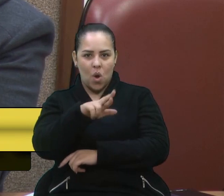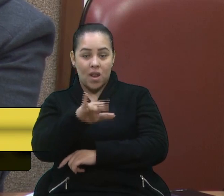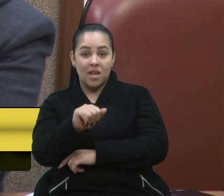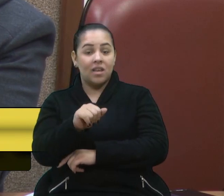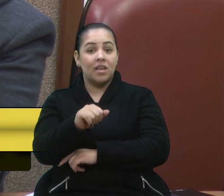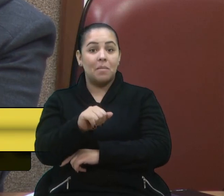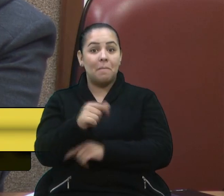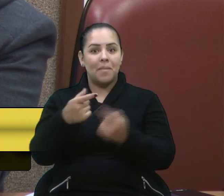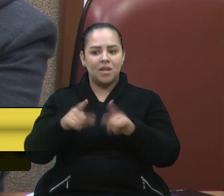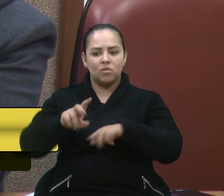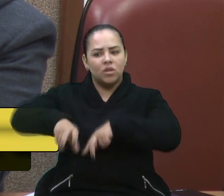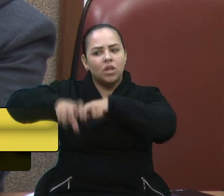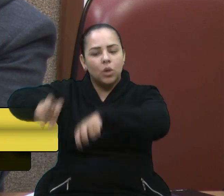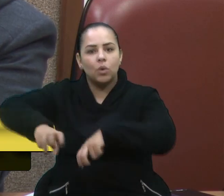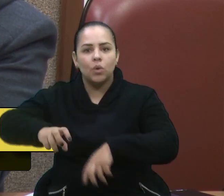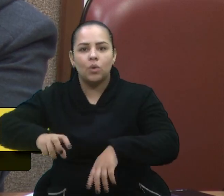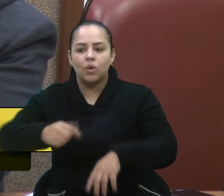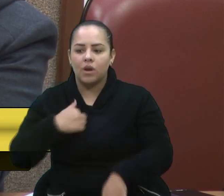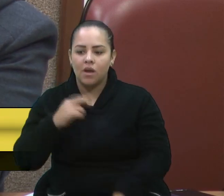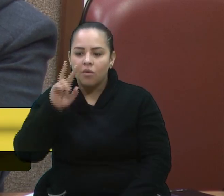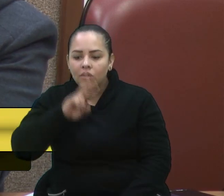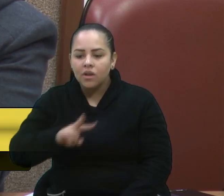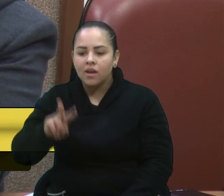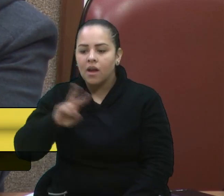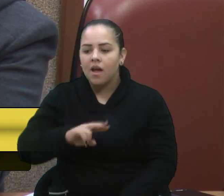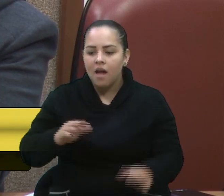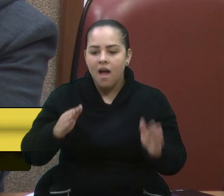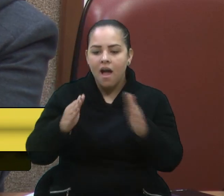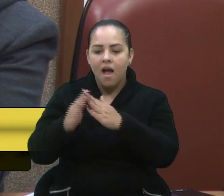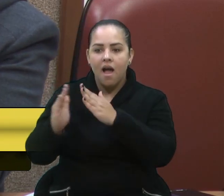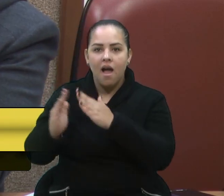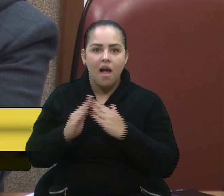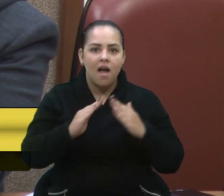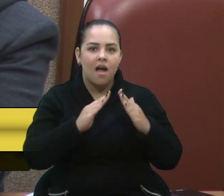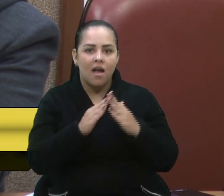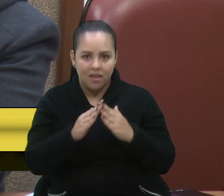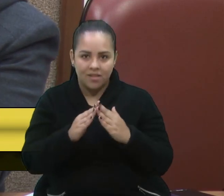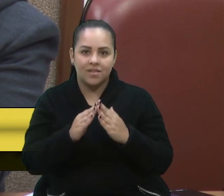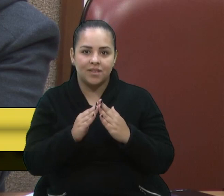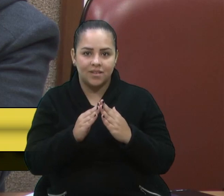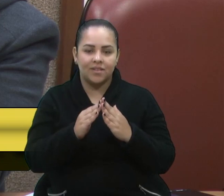lugares do interior que eu me deparei com casas e com